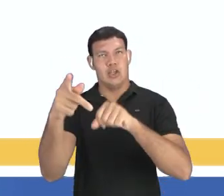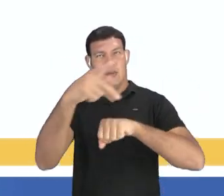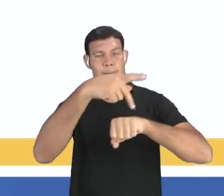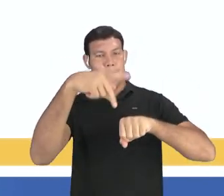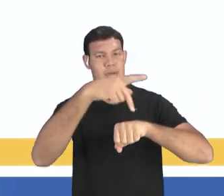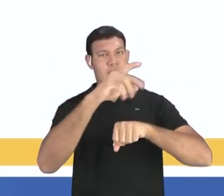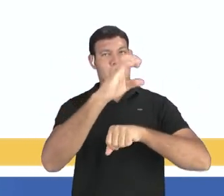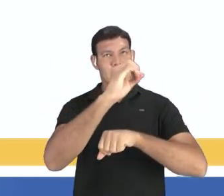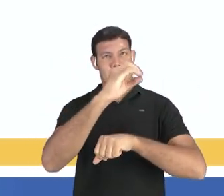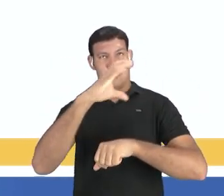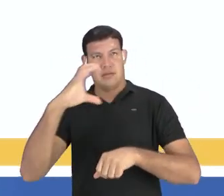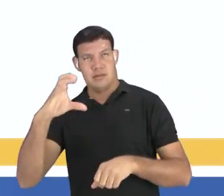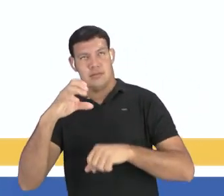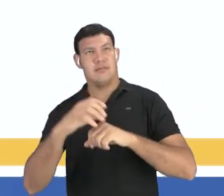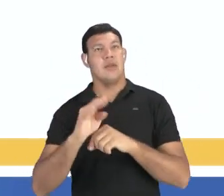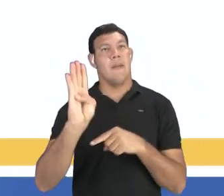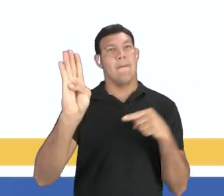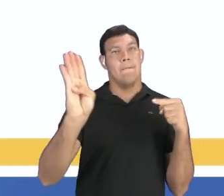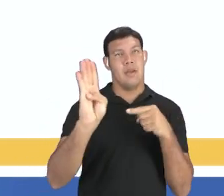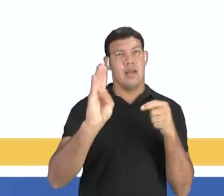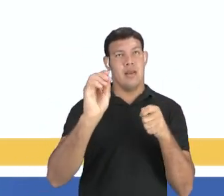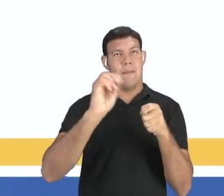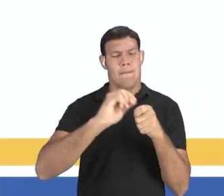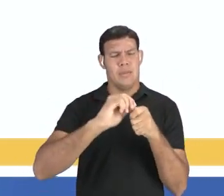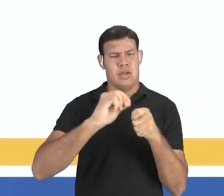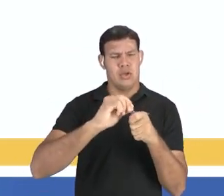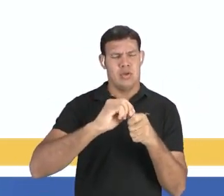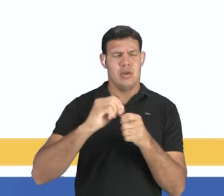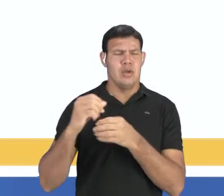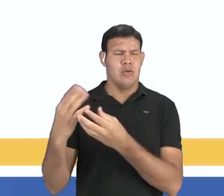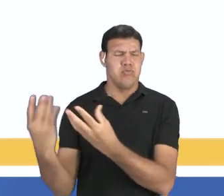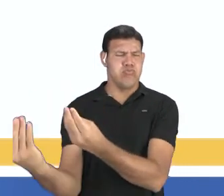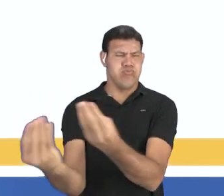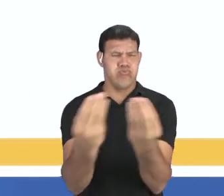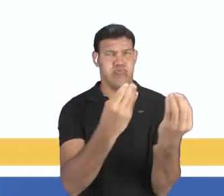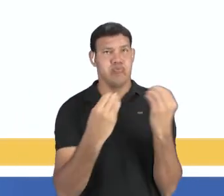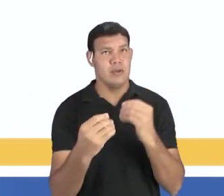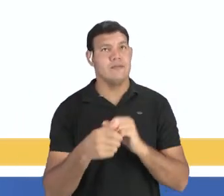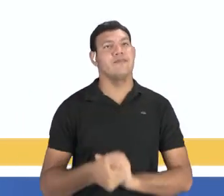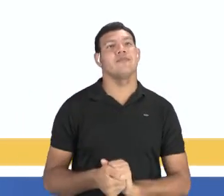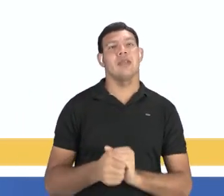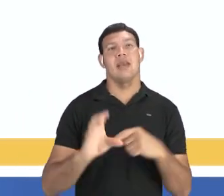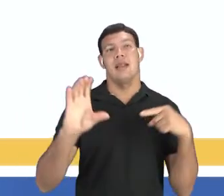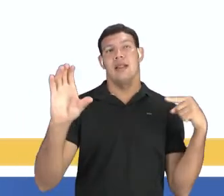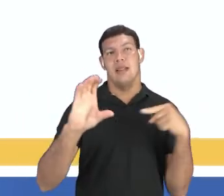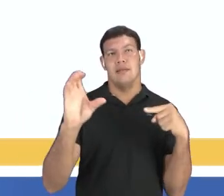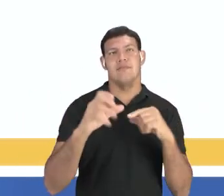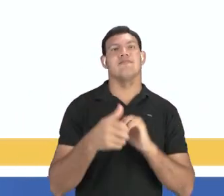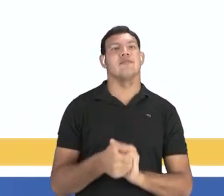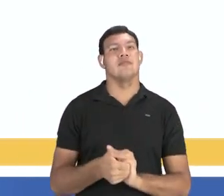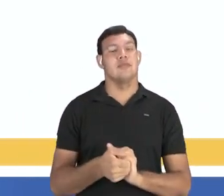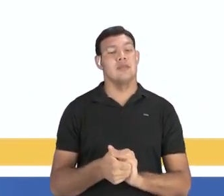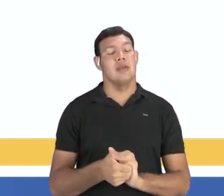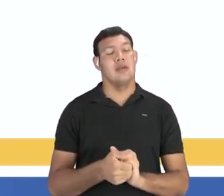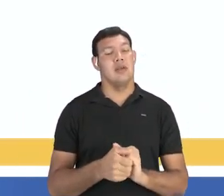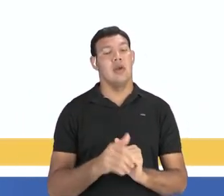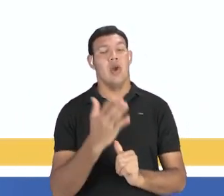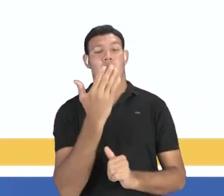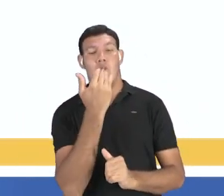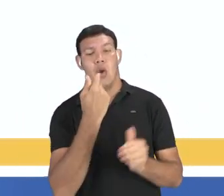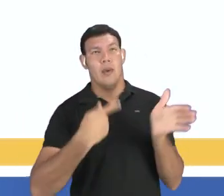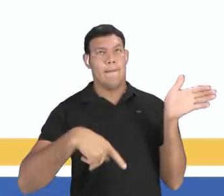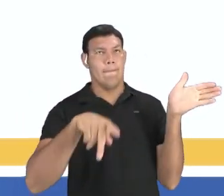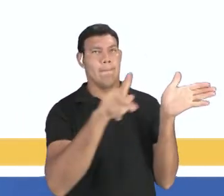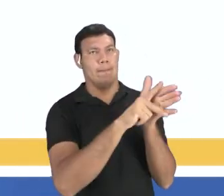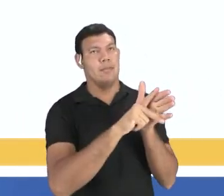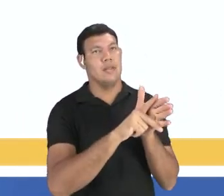produção em larga escala letras e o atendimento de necessidades básicas e letra